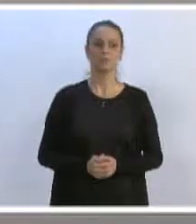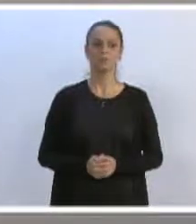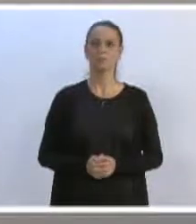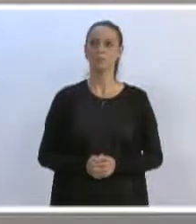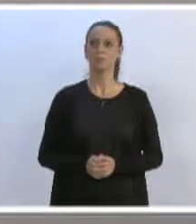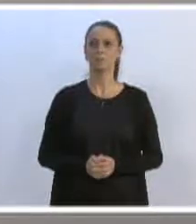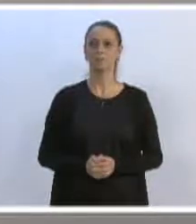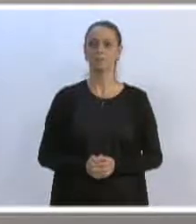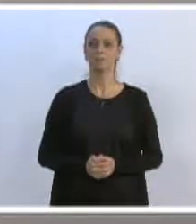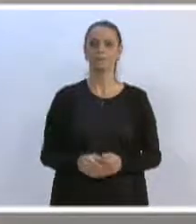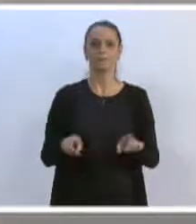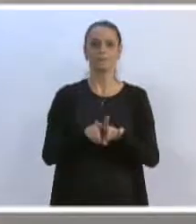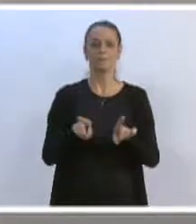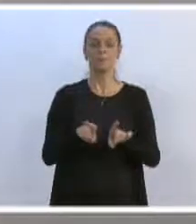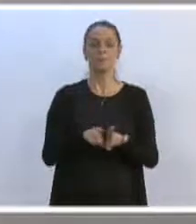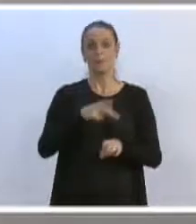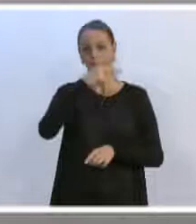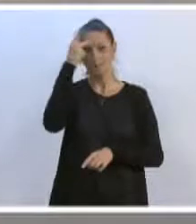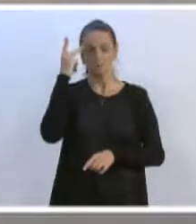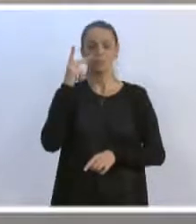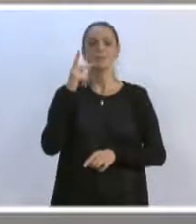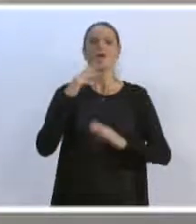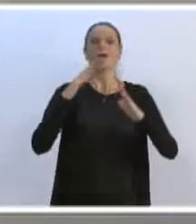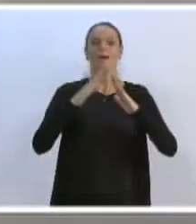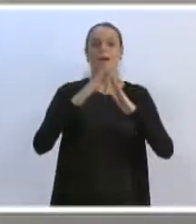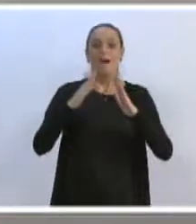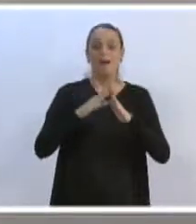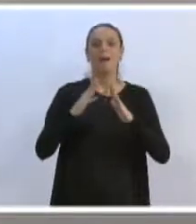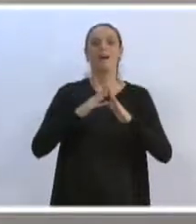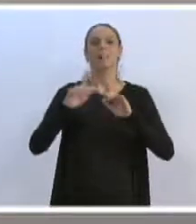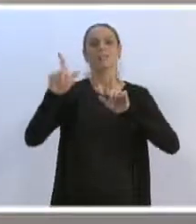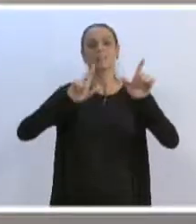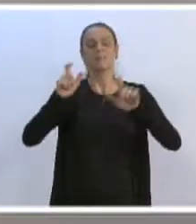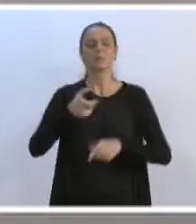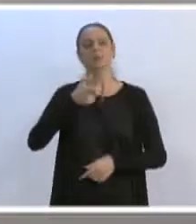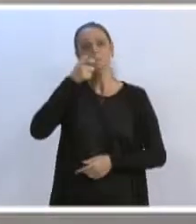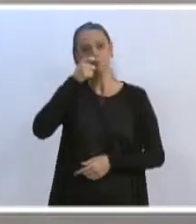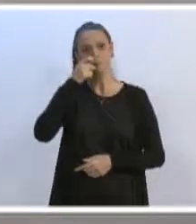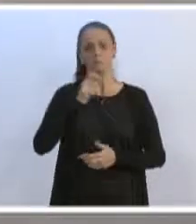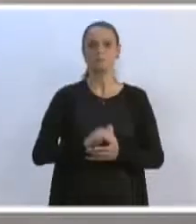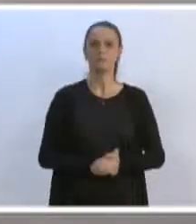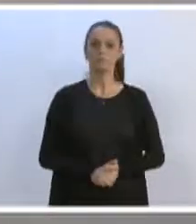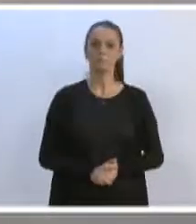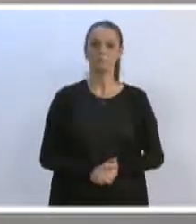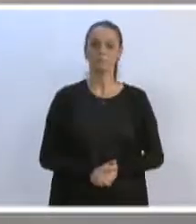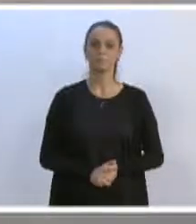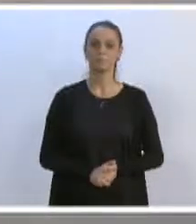e também o público que nos acompanha neste momento pela tv legislativa